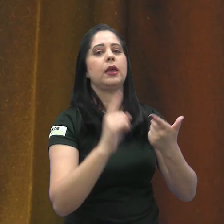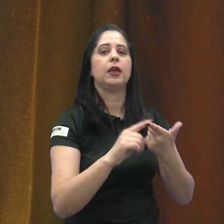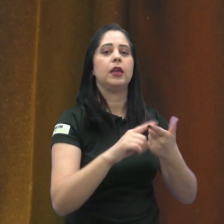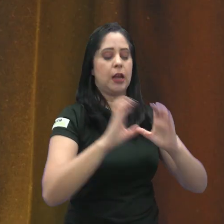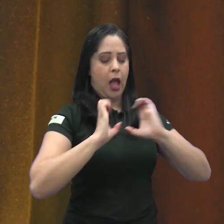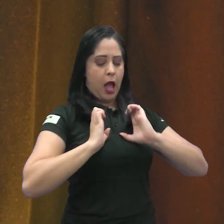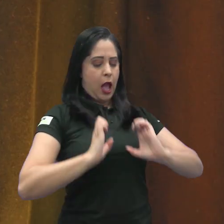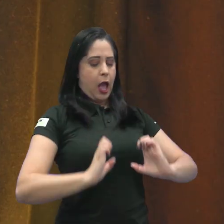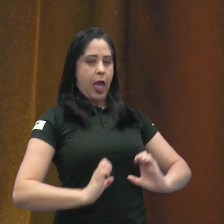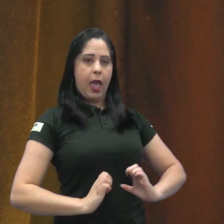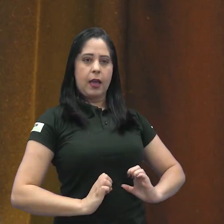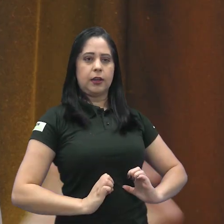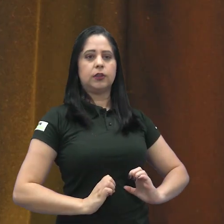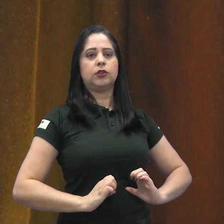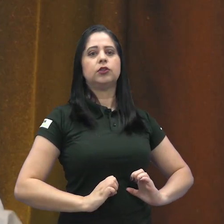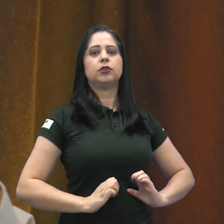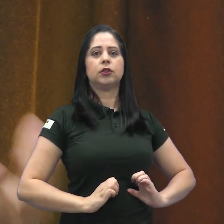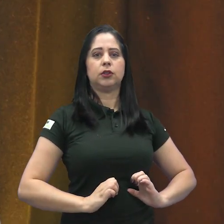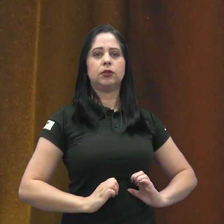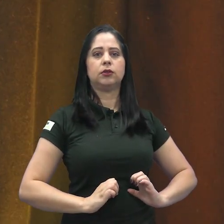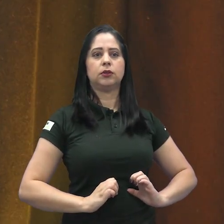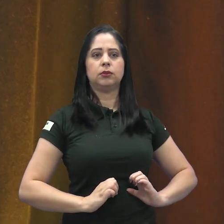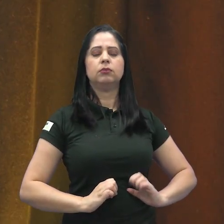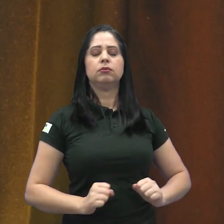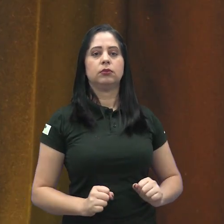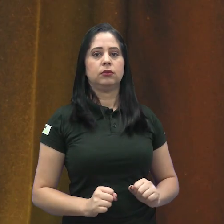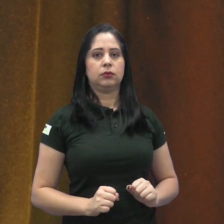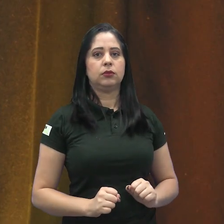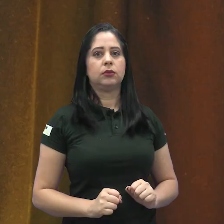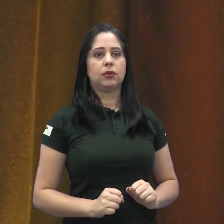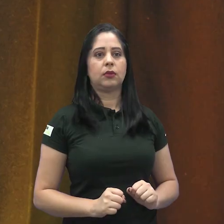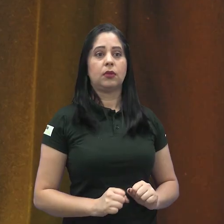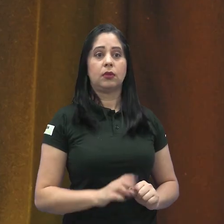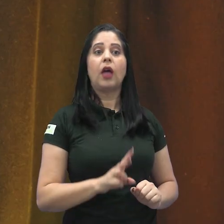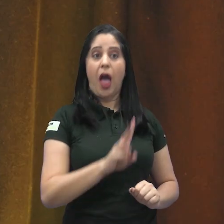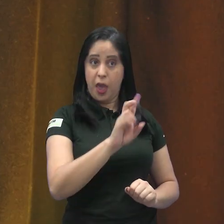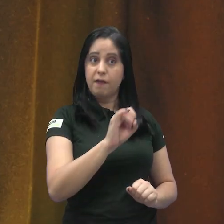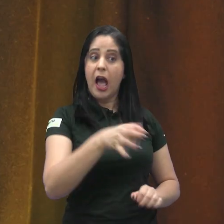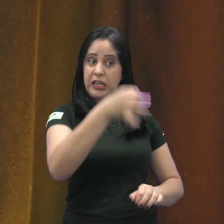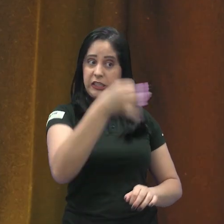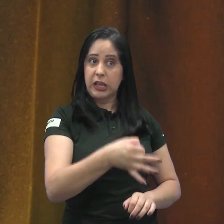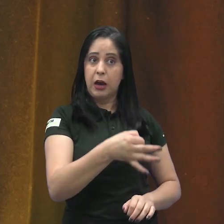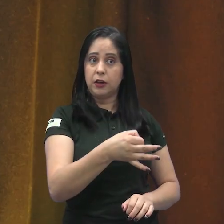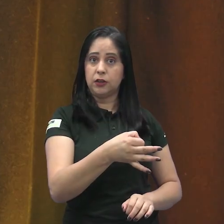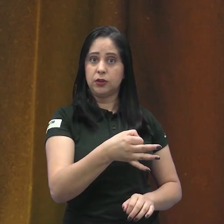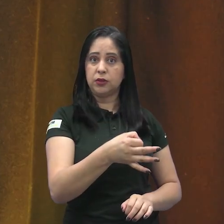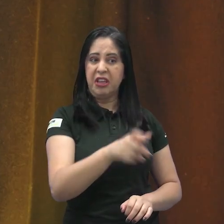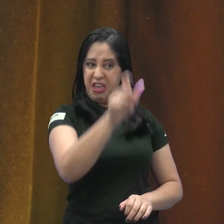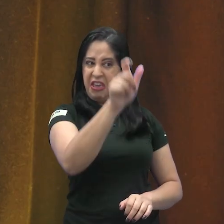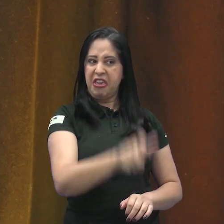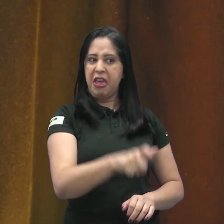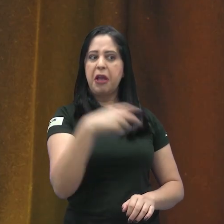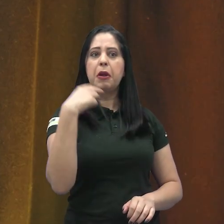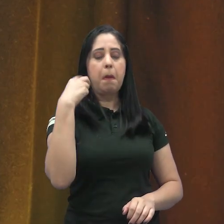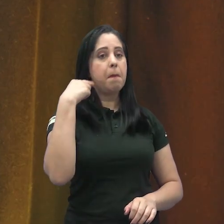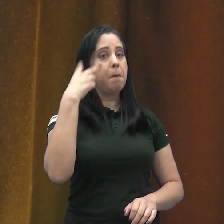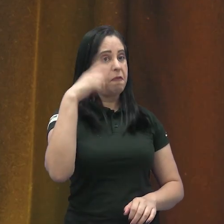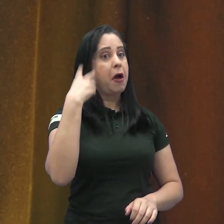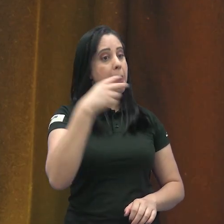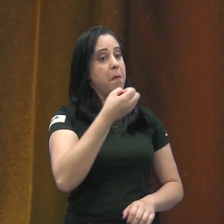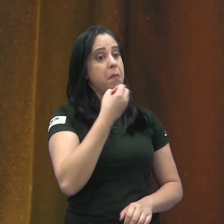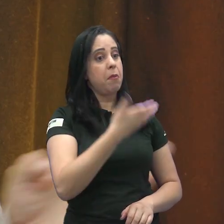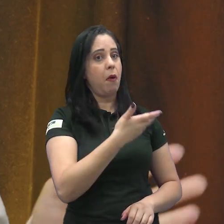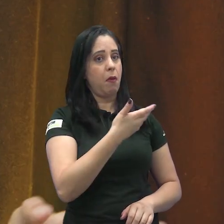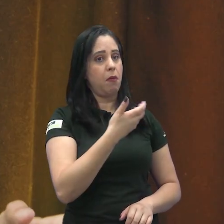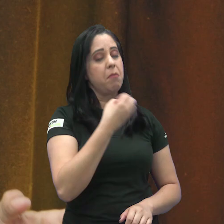enfim, dessa coisa de ética, dessa coisa de princípios, né? Eu acho que isso vai dar certo. Ele vai ser um bom político, vai ser uma boa